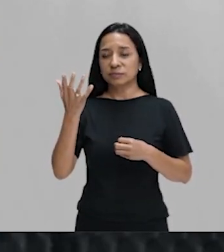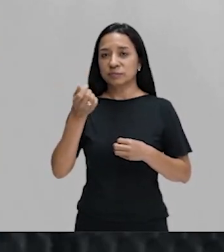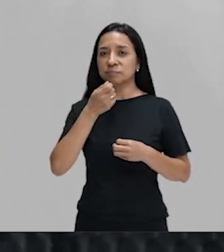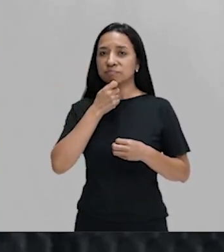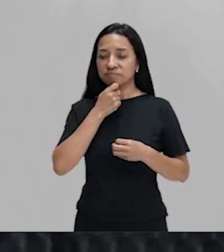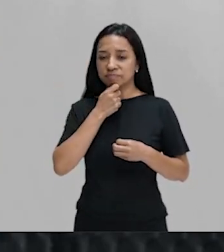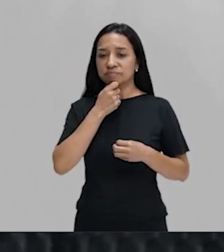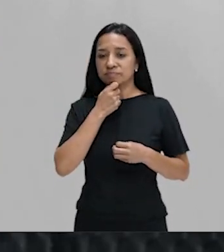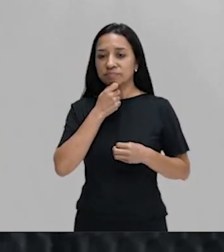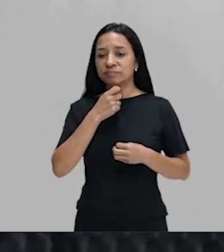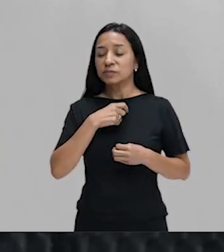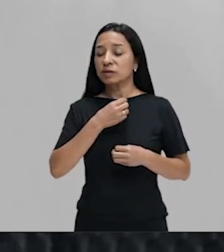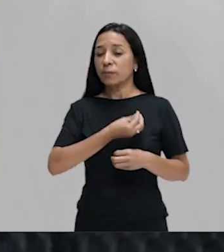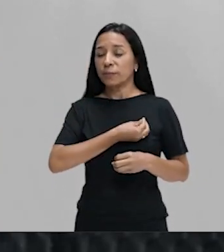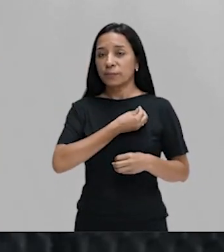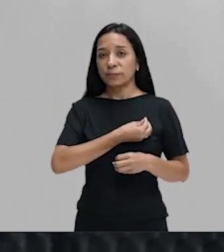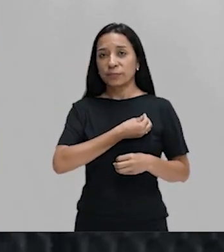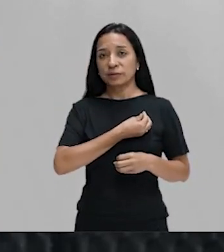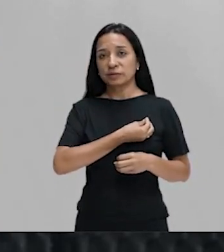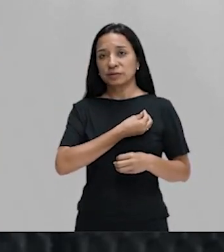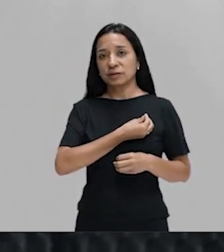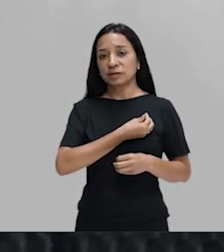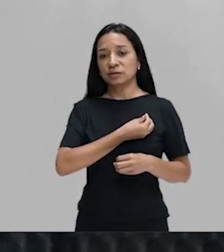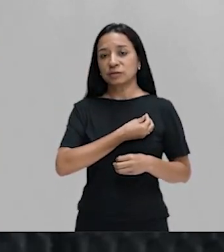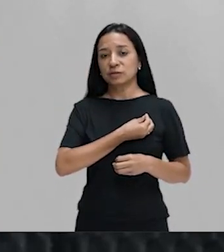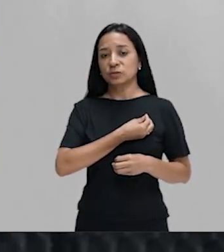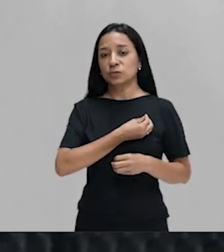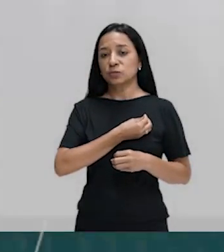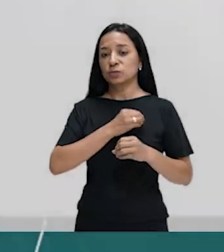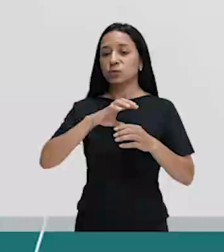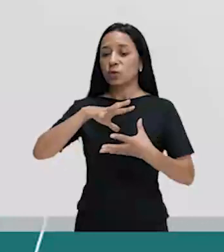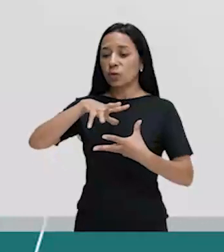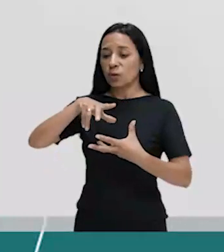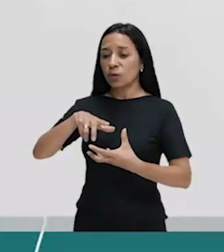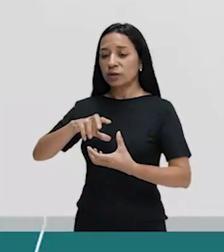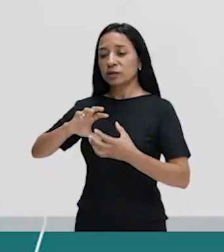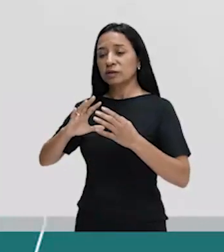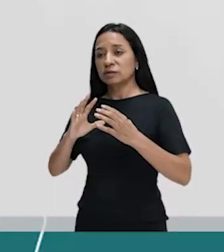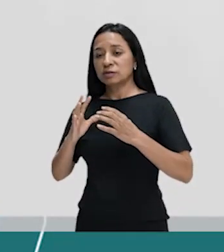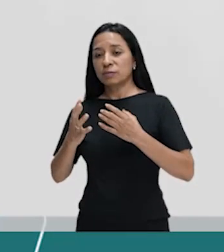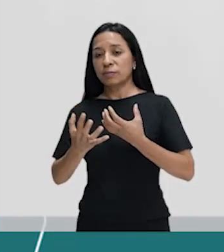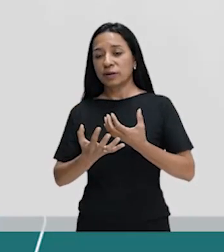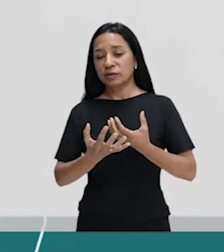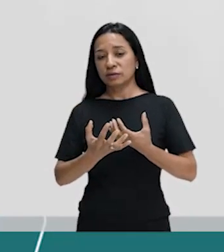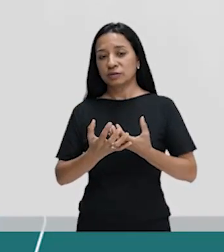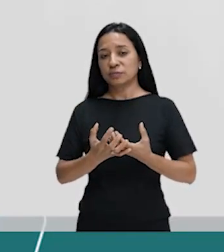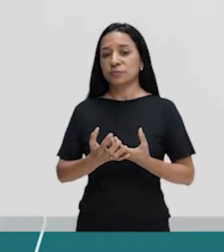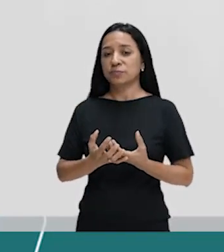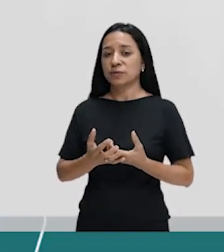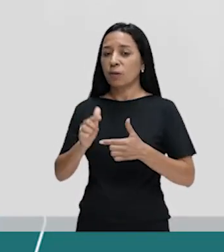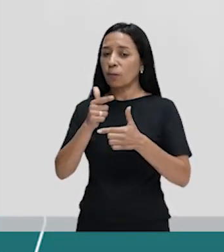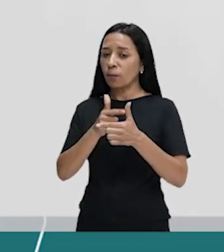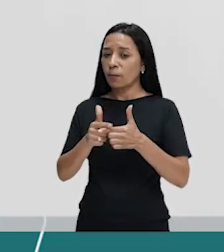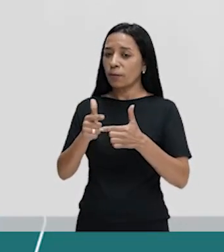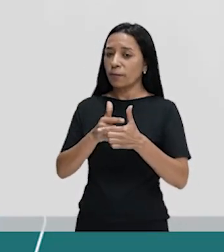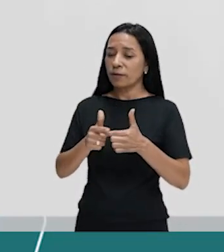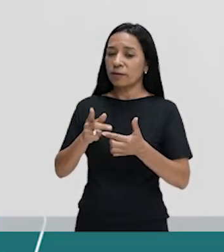ainda estão presentes no Oriente Médio. A crise permanente no Oriente